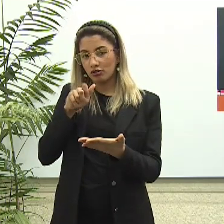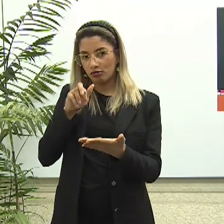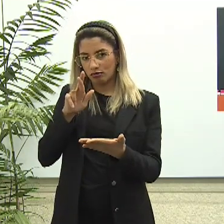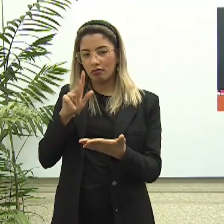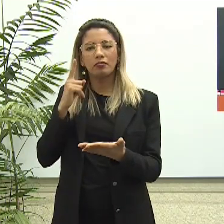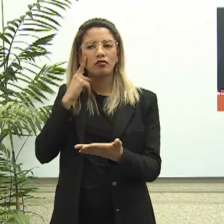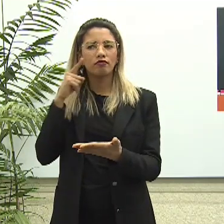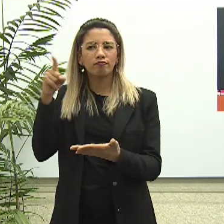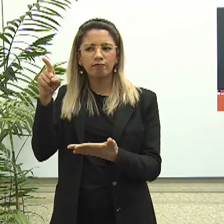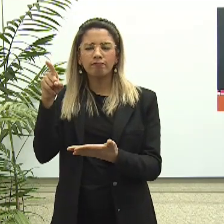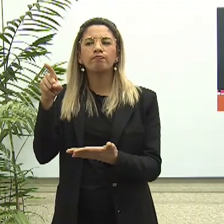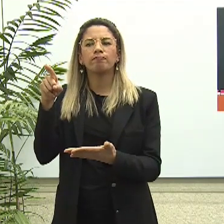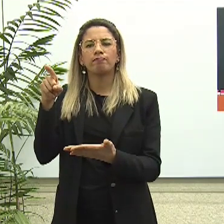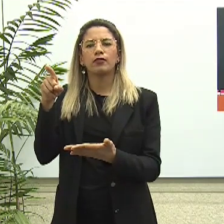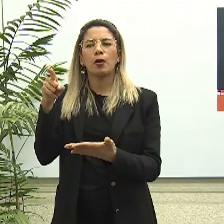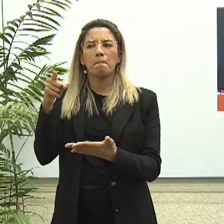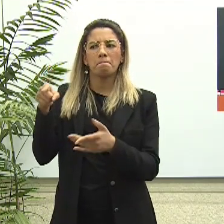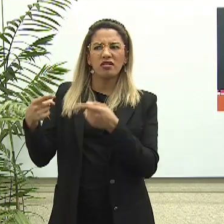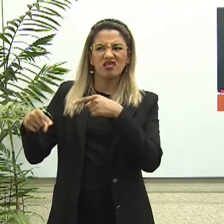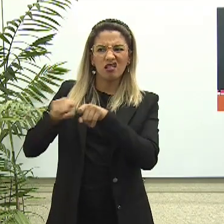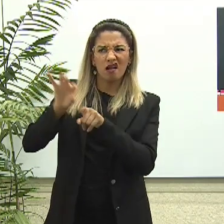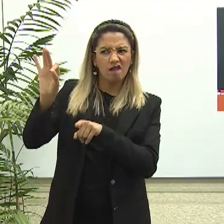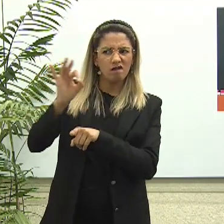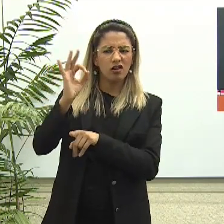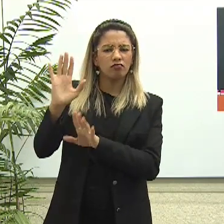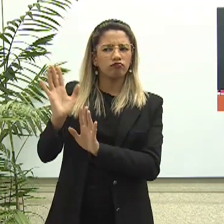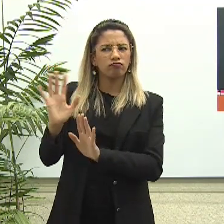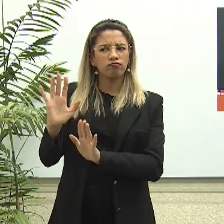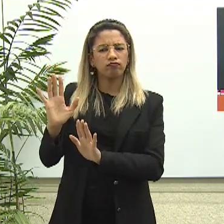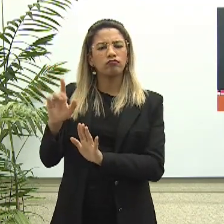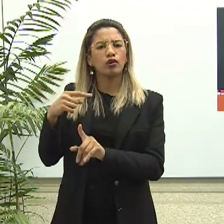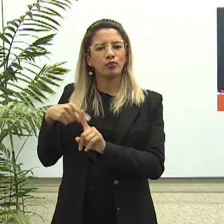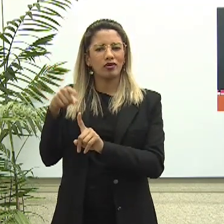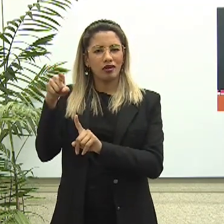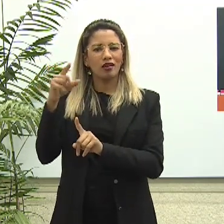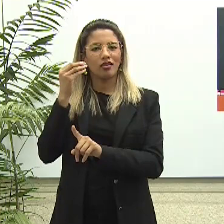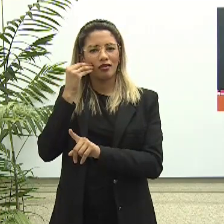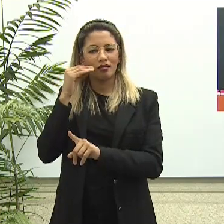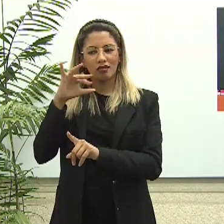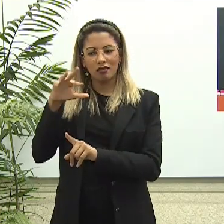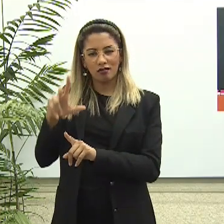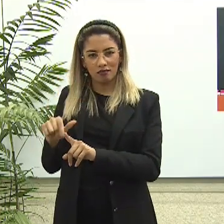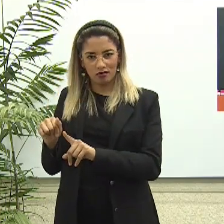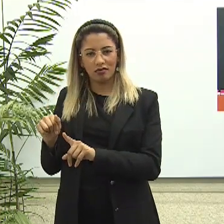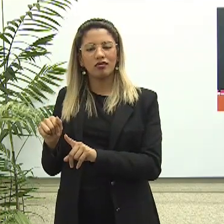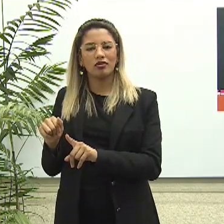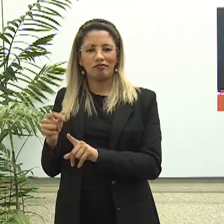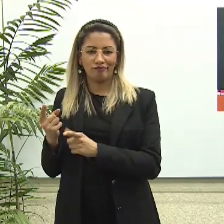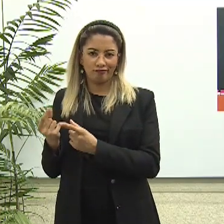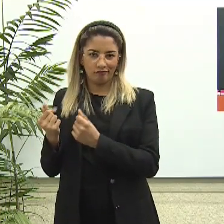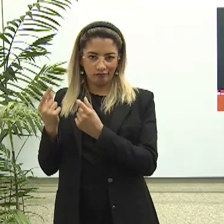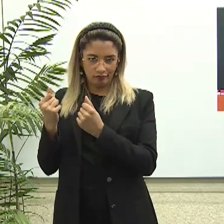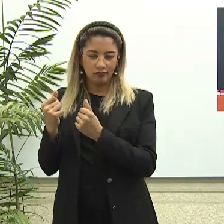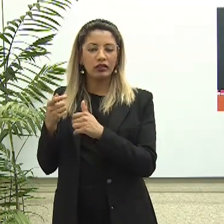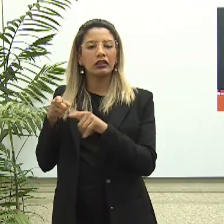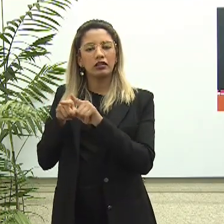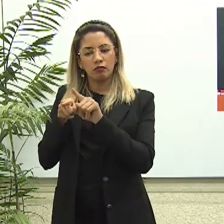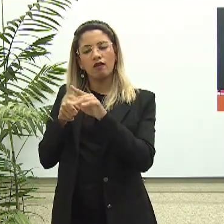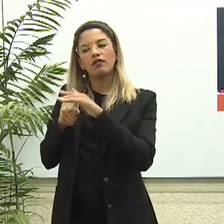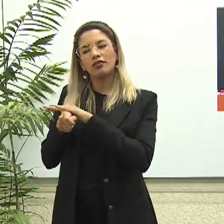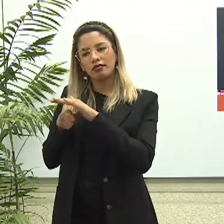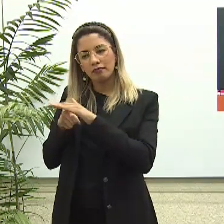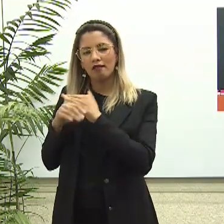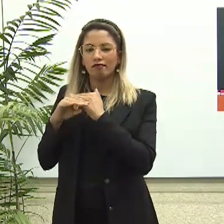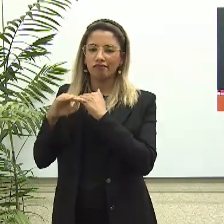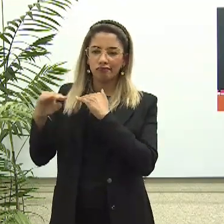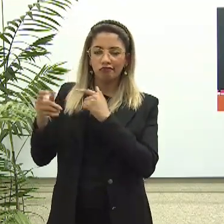do que parceria com a França que ainda coloniza o continente africano a partir de políticas monetárias mas também financiamento de instabilidade